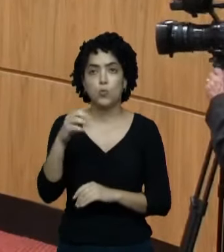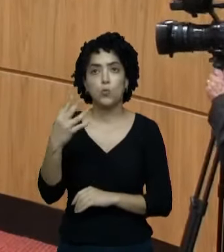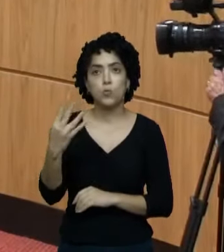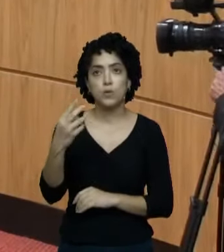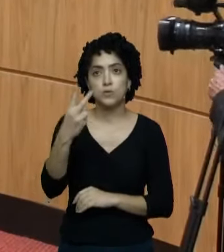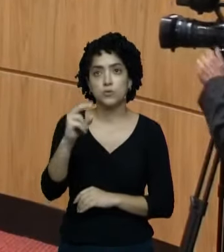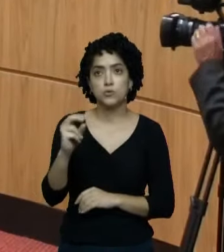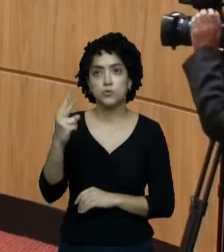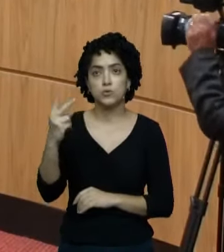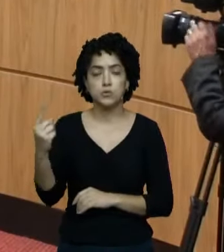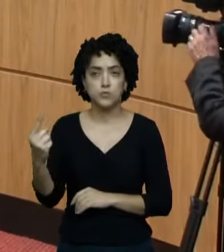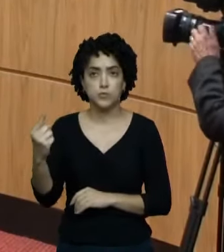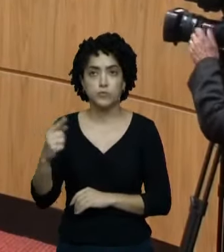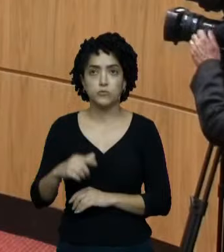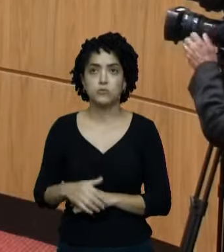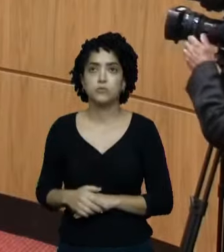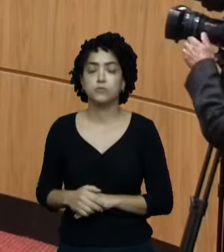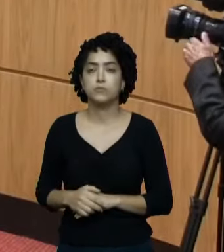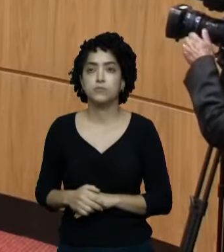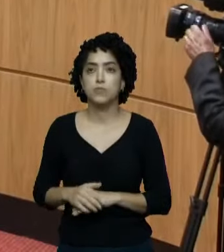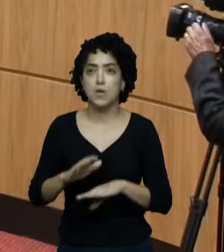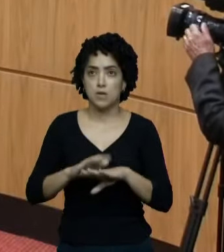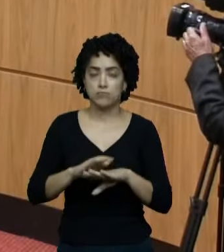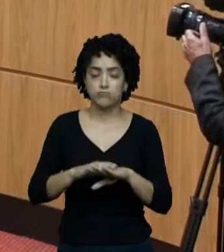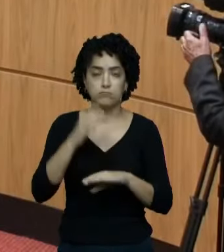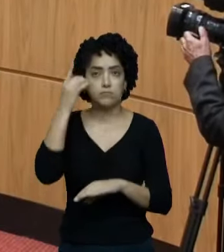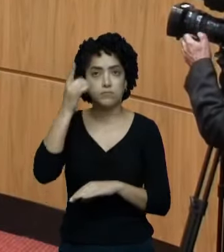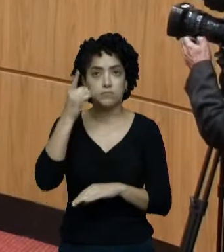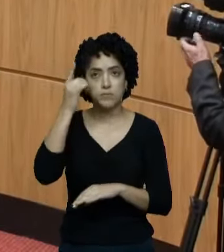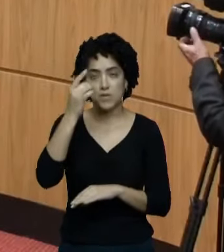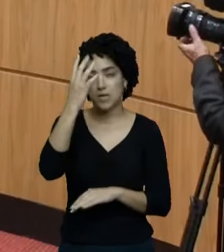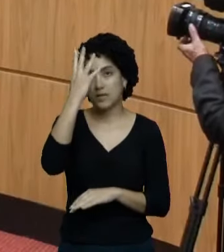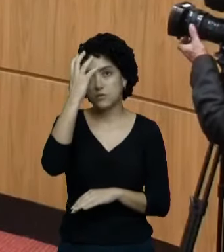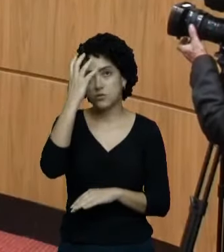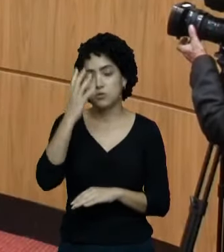143.4/2021. Autor, deputado Ismael dos Santos.